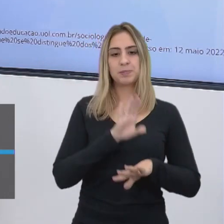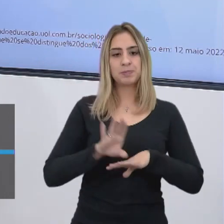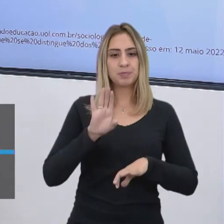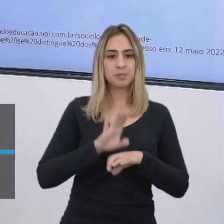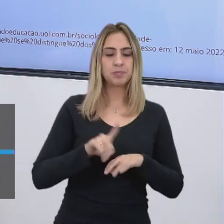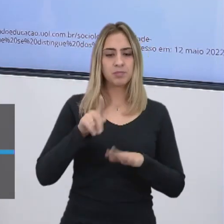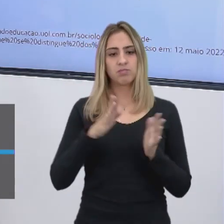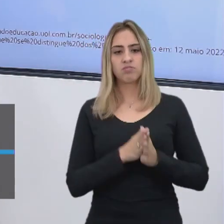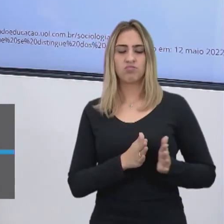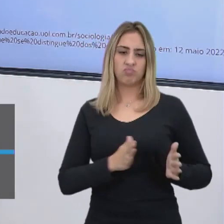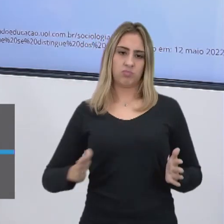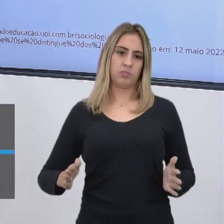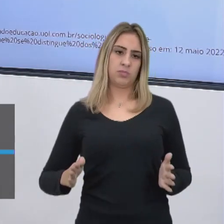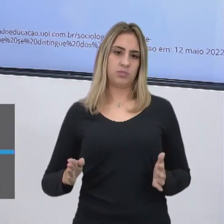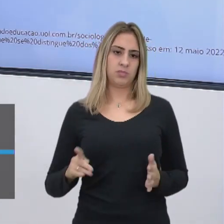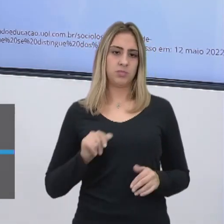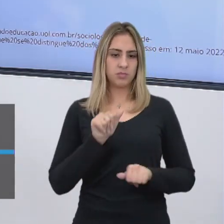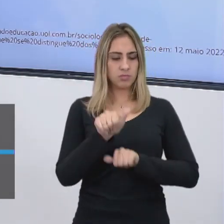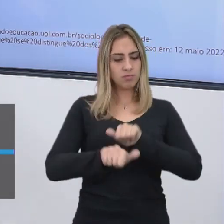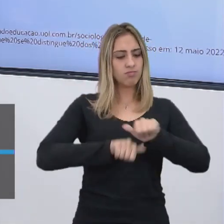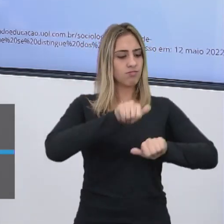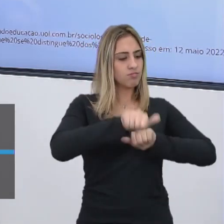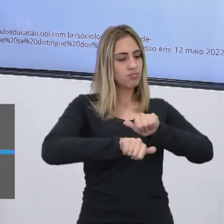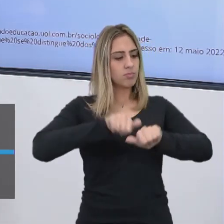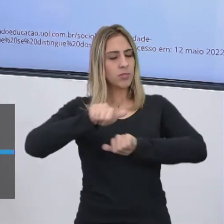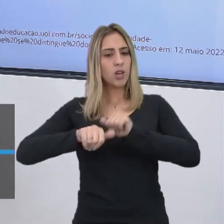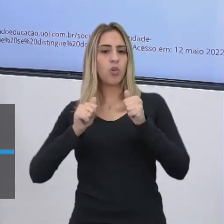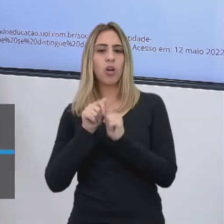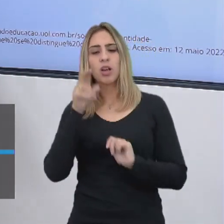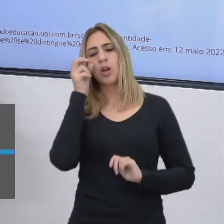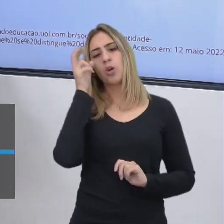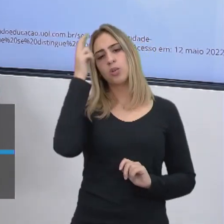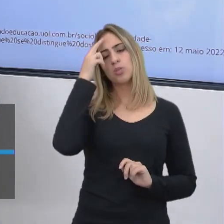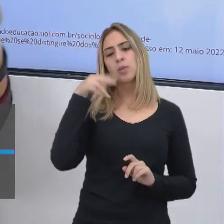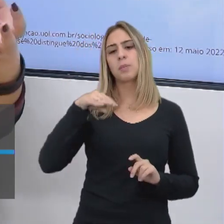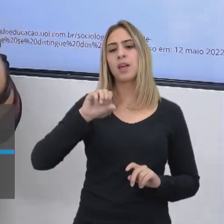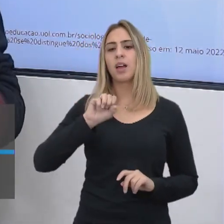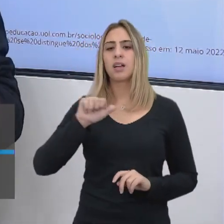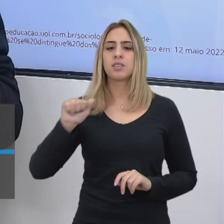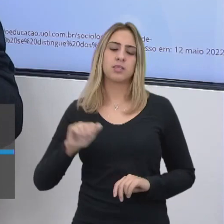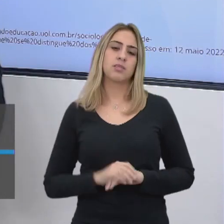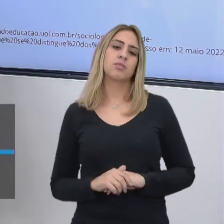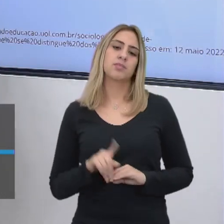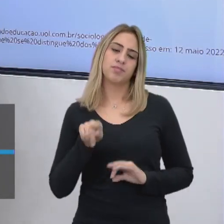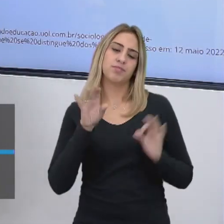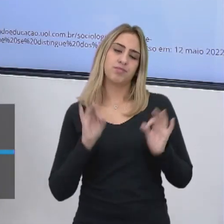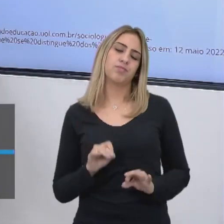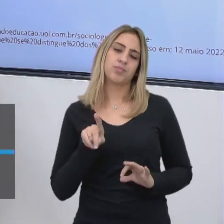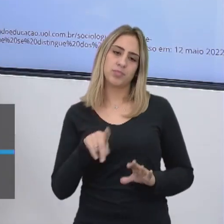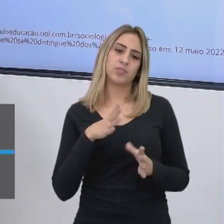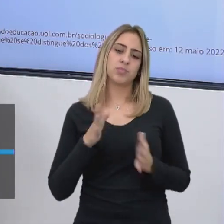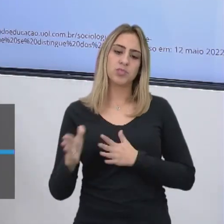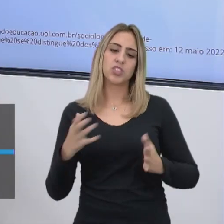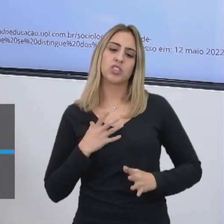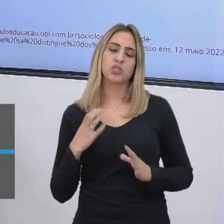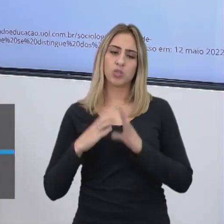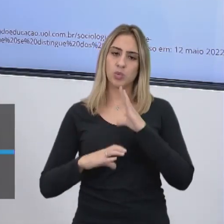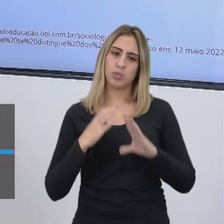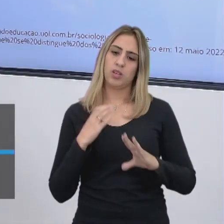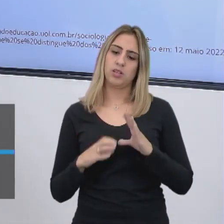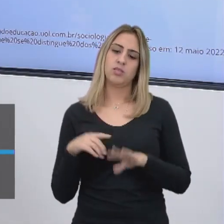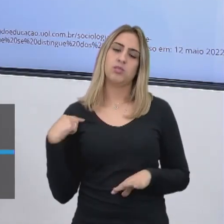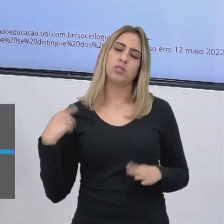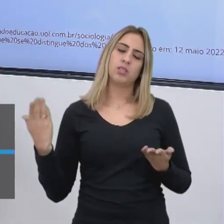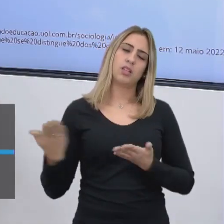e esses processos vão nos modificando, assim como essa cultura de massa, né, que é justamente esses meios de comunicação